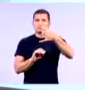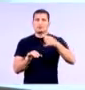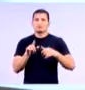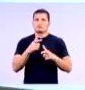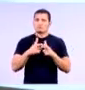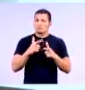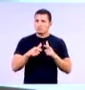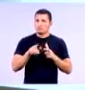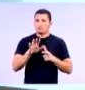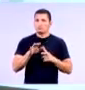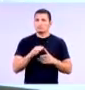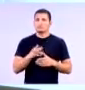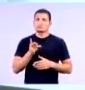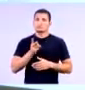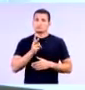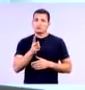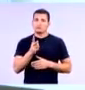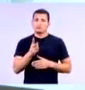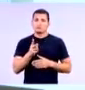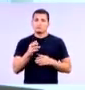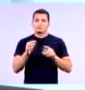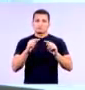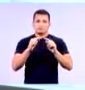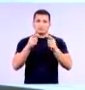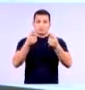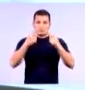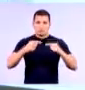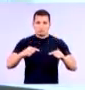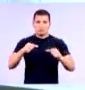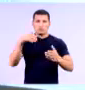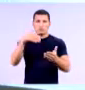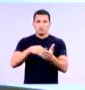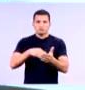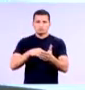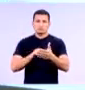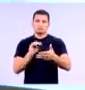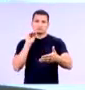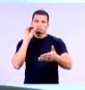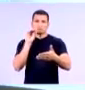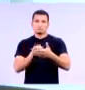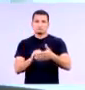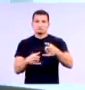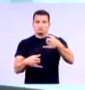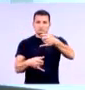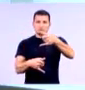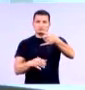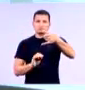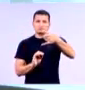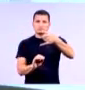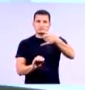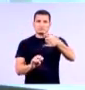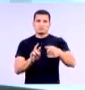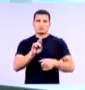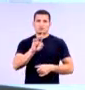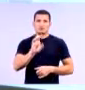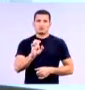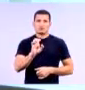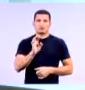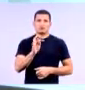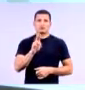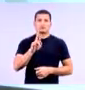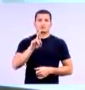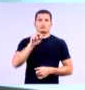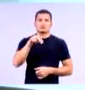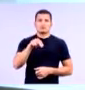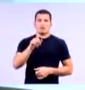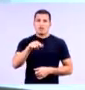aqui? Coloco. Sempre a última linha do método, você coloca o return. É o momento onde o método vai